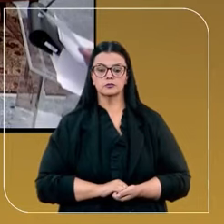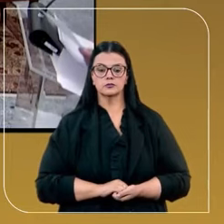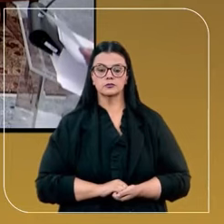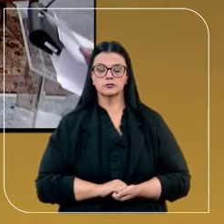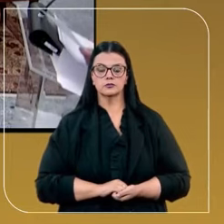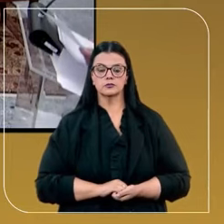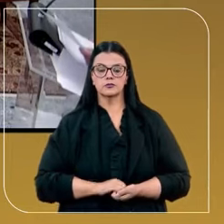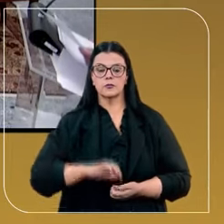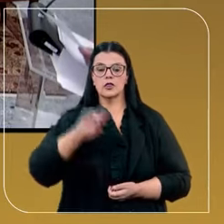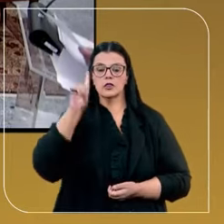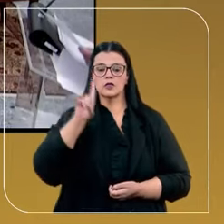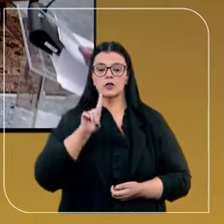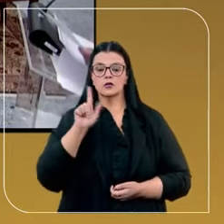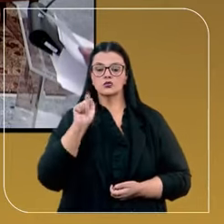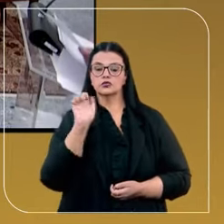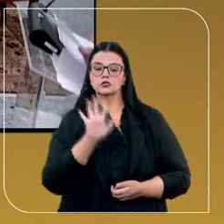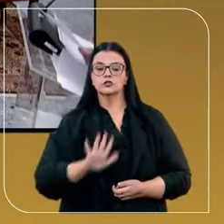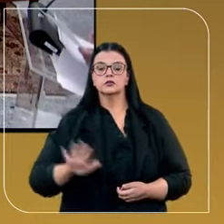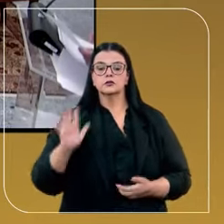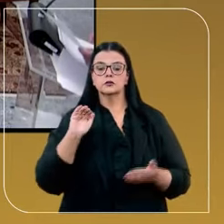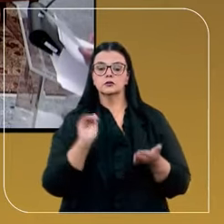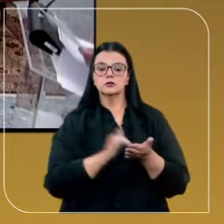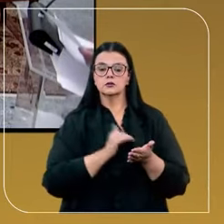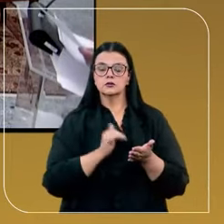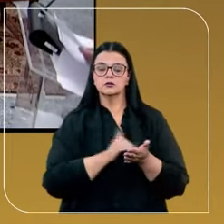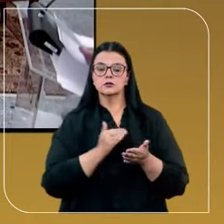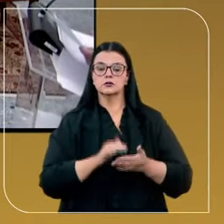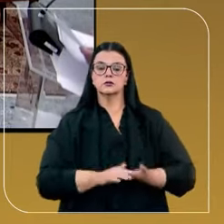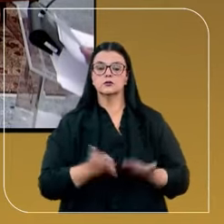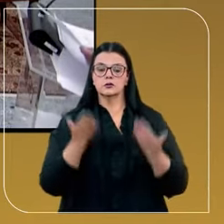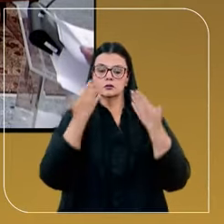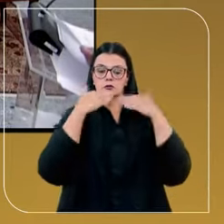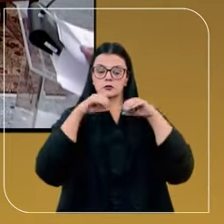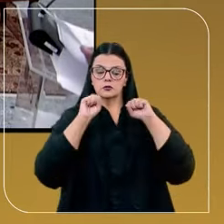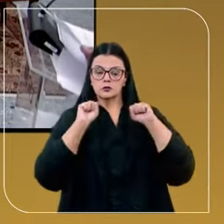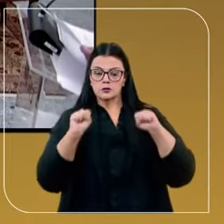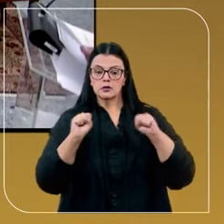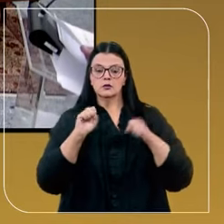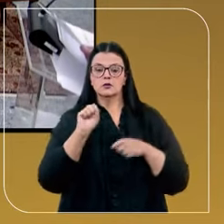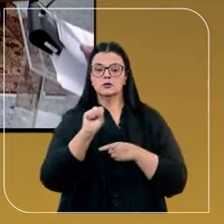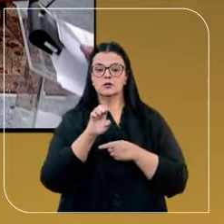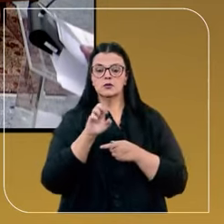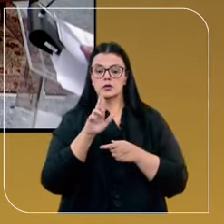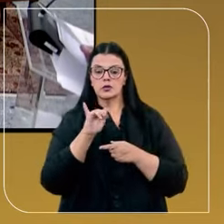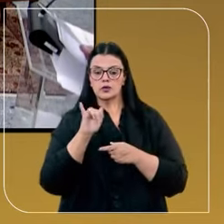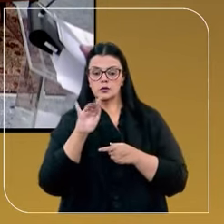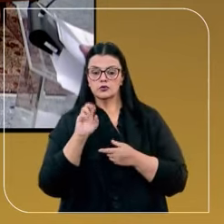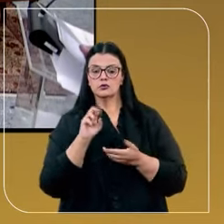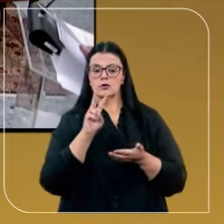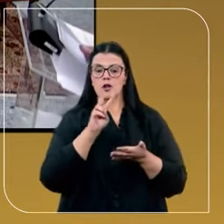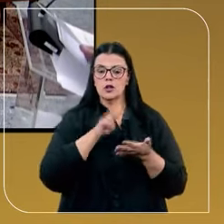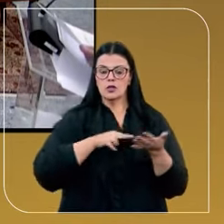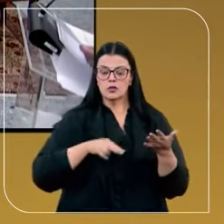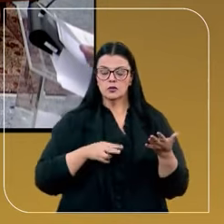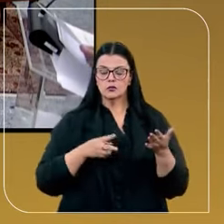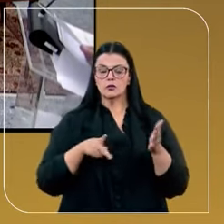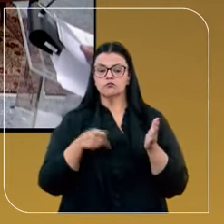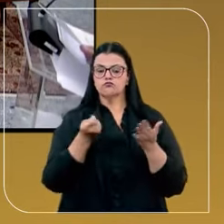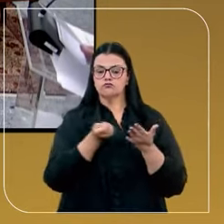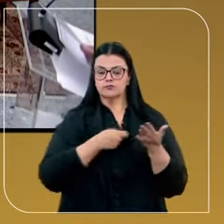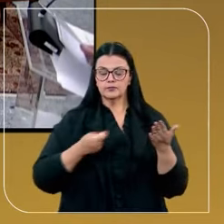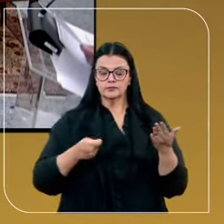O diretor-geral da Secretaria do Tribunal, doutor Sérgio Pedreira, procederá à leitura do termo de posse de